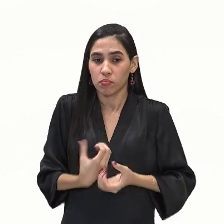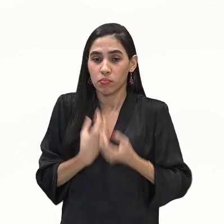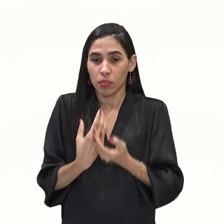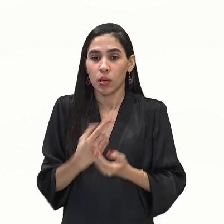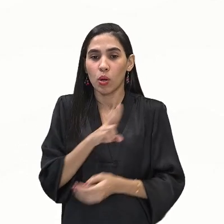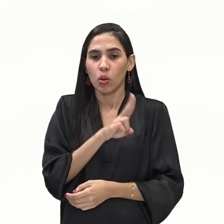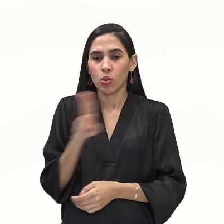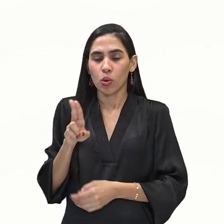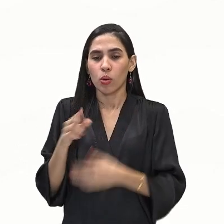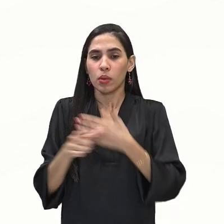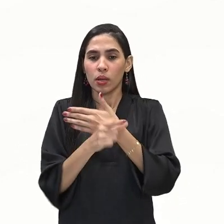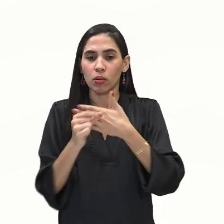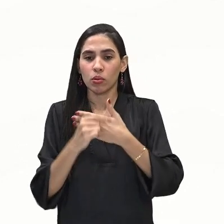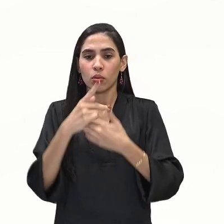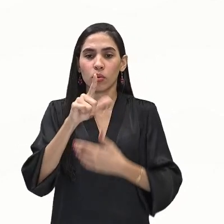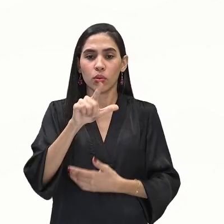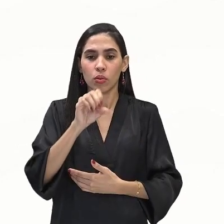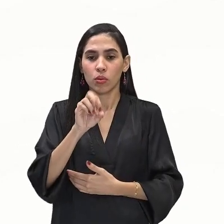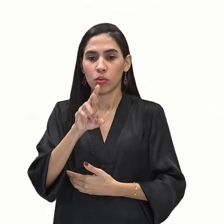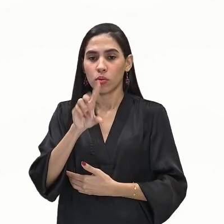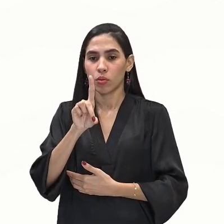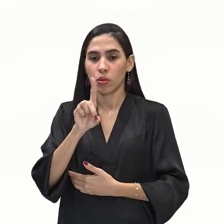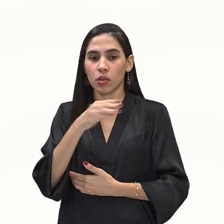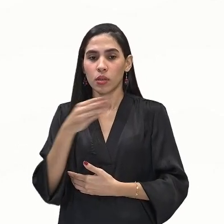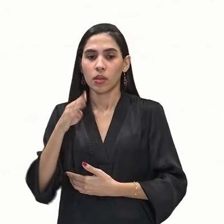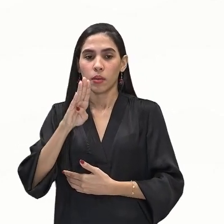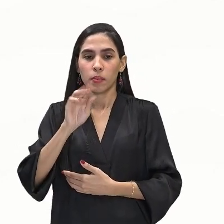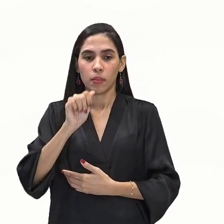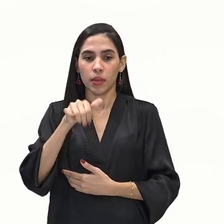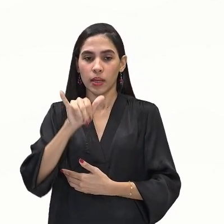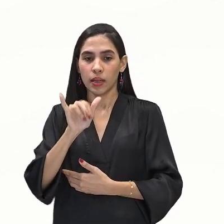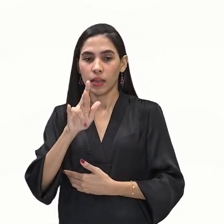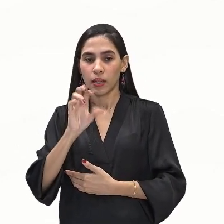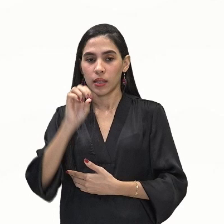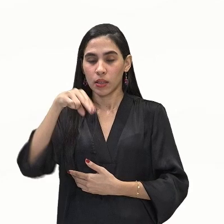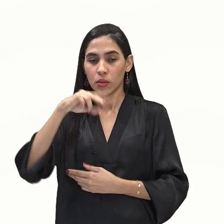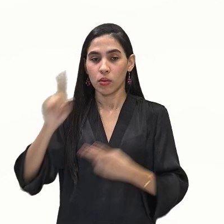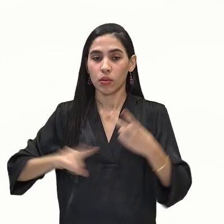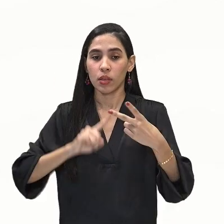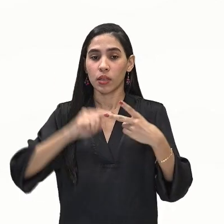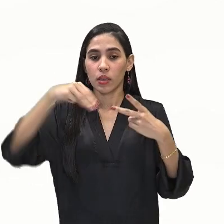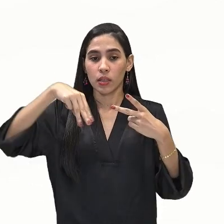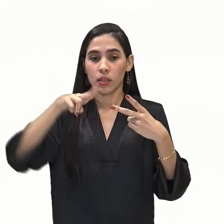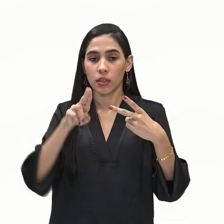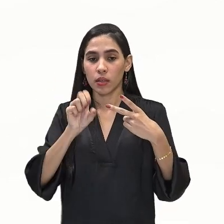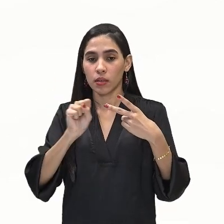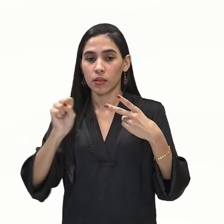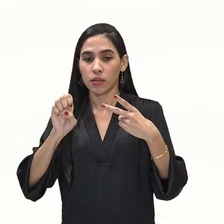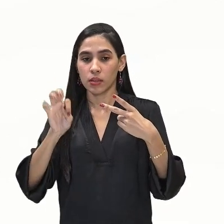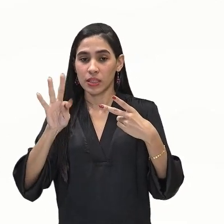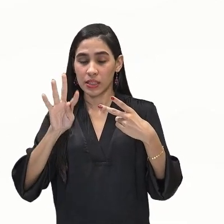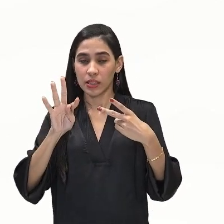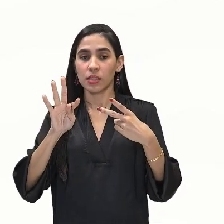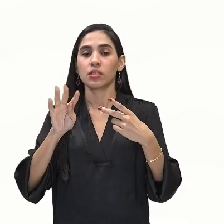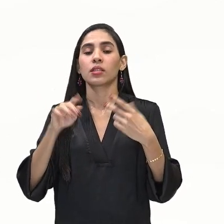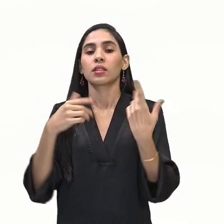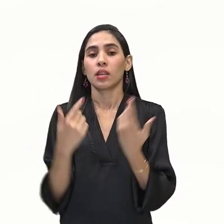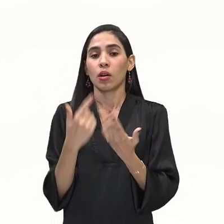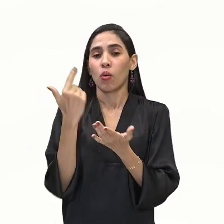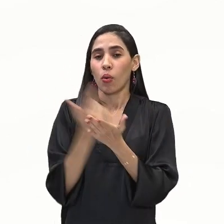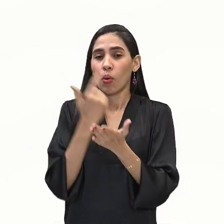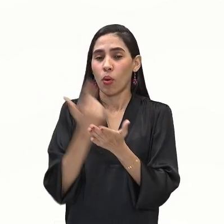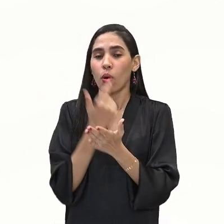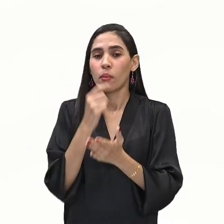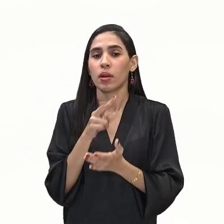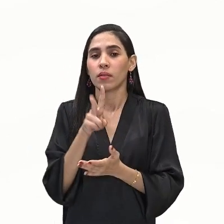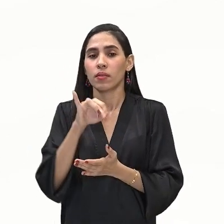de Musset, Lord Byron inglês e Musset francês. As obras dessa segunda geração vão apresentar